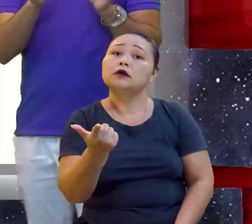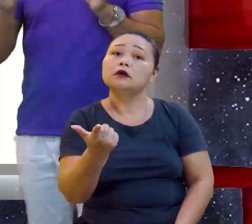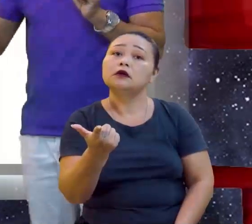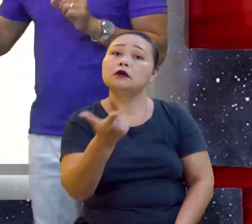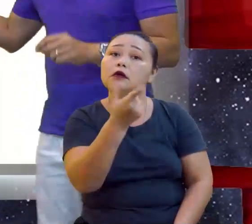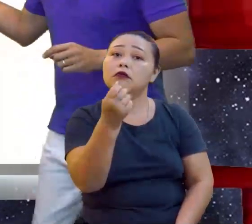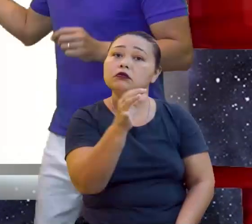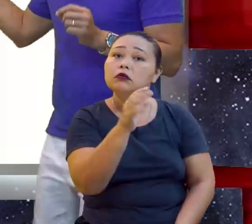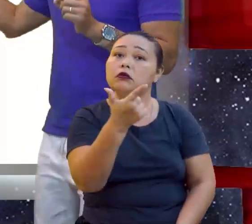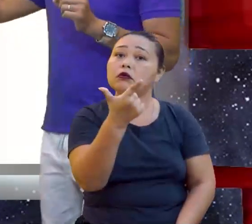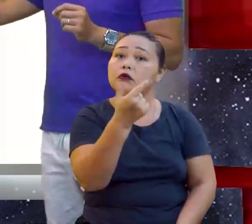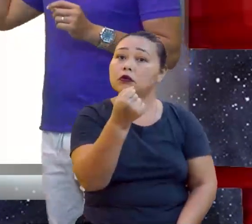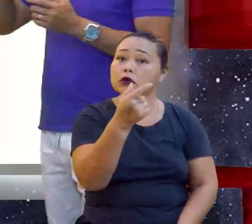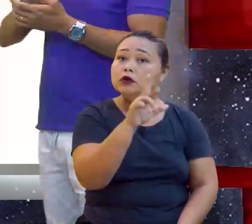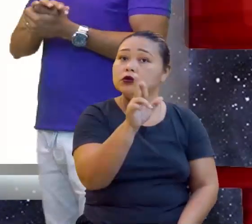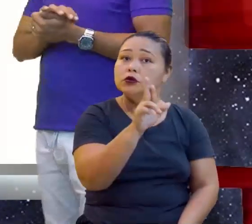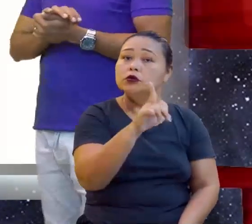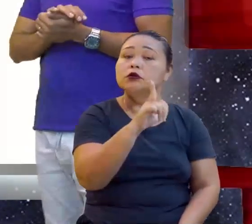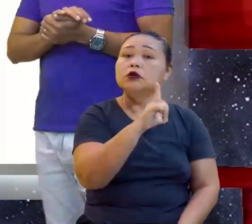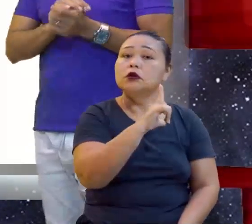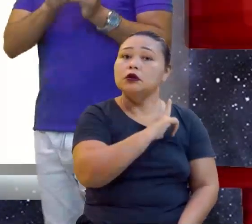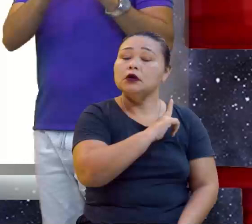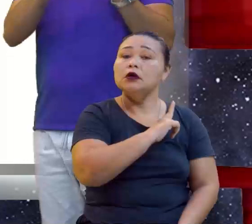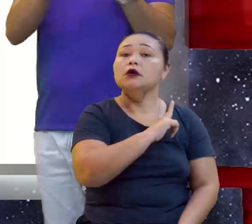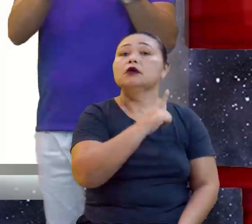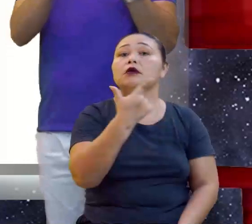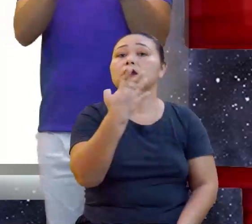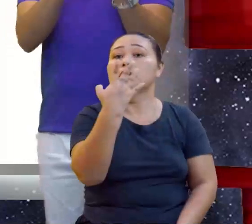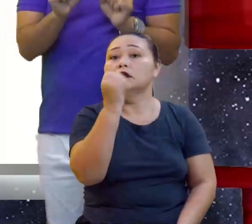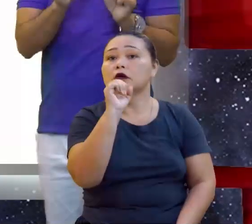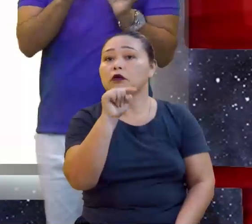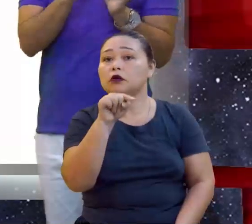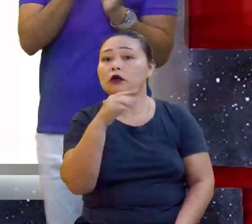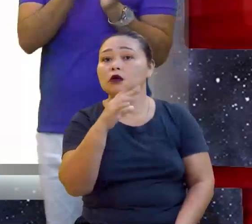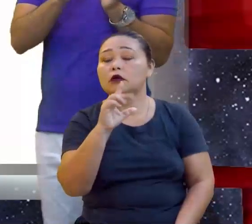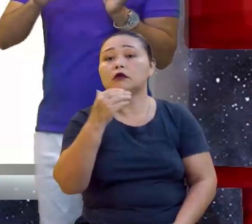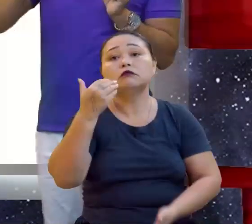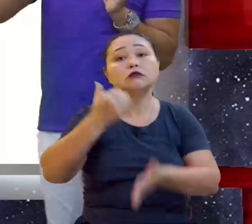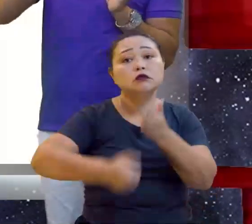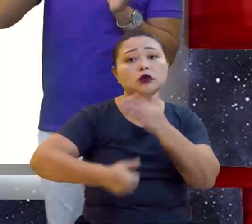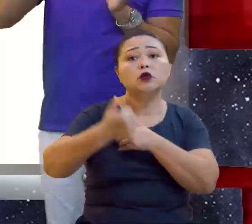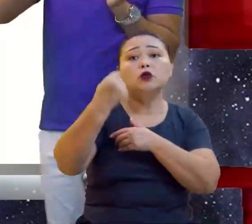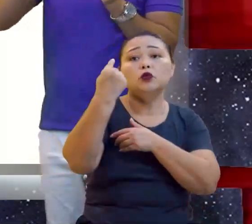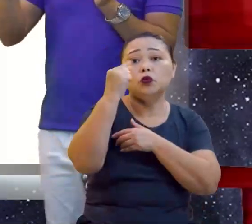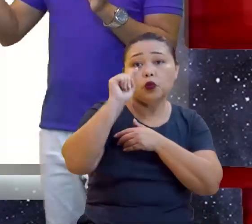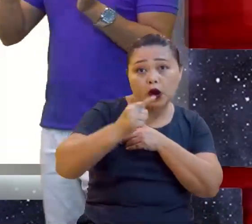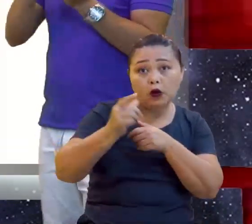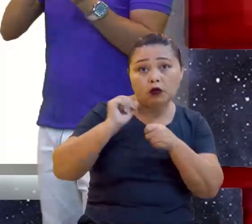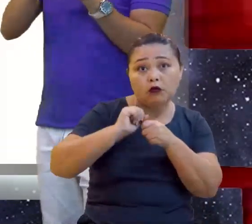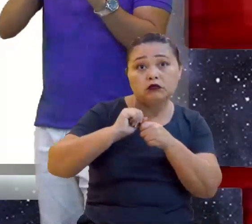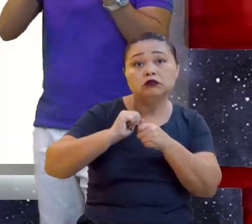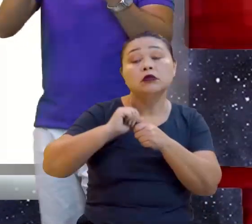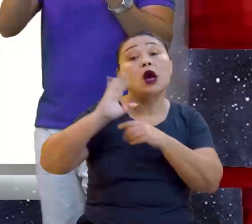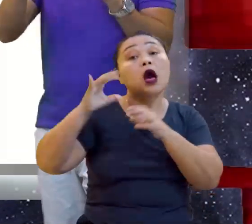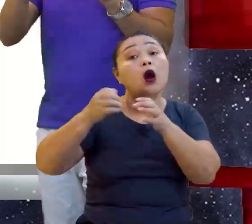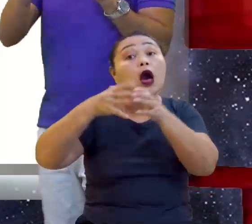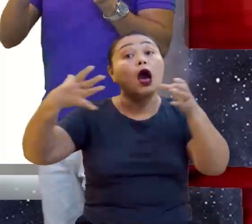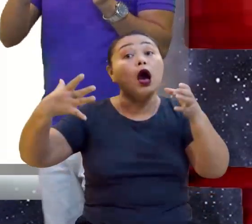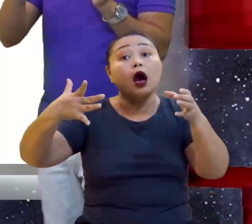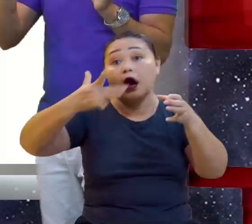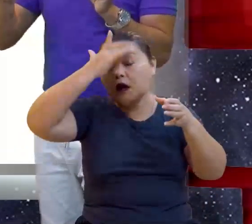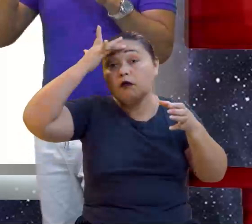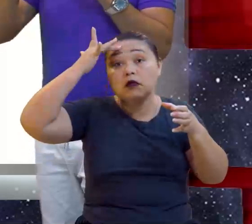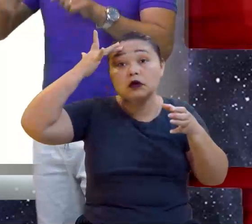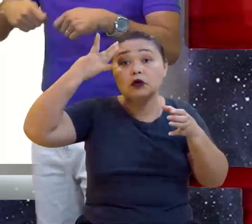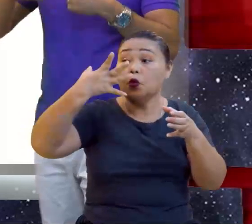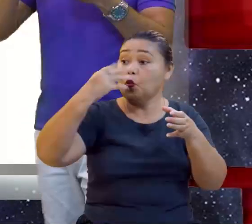R$20 o preço do ingresso, nós tínhamos R$4.000 de arrecadação. Diminuiu R$1, aumentou 40 pessoas. O aumento das pessoas